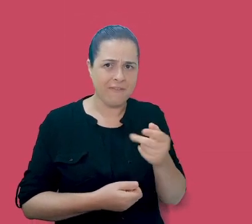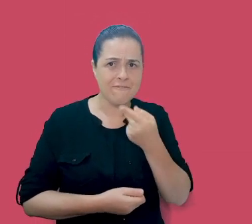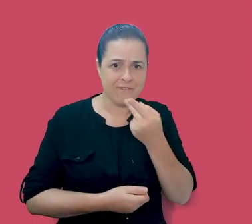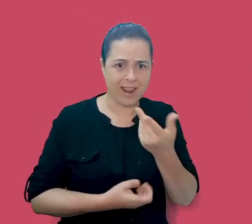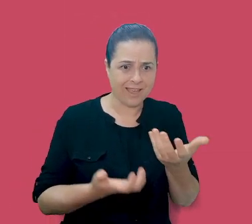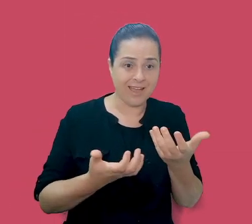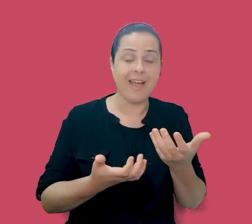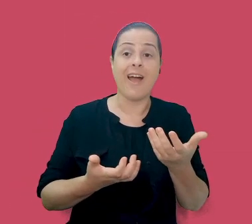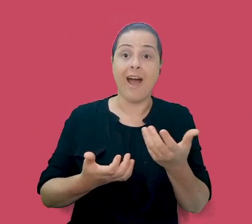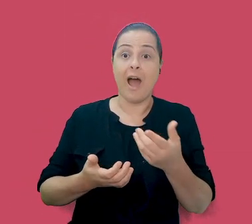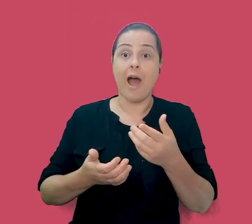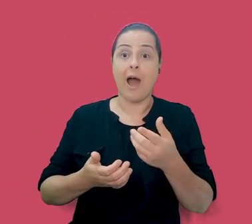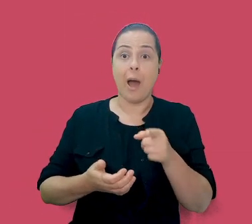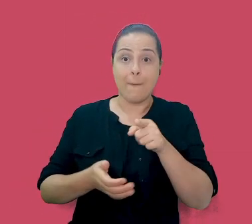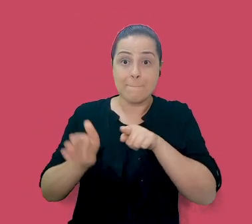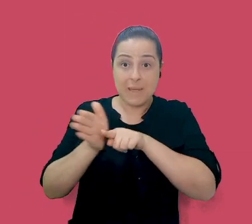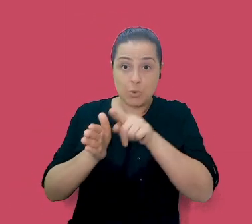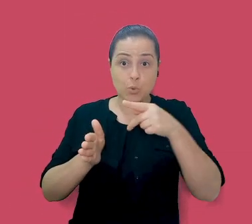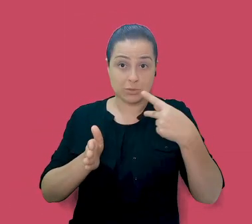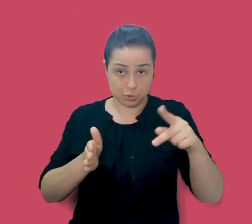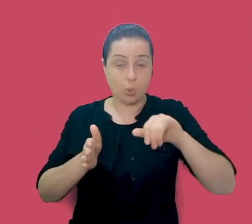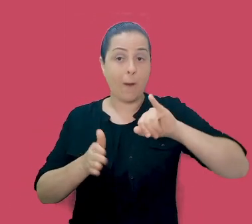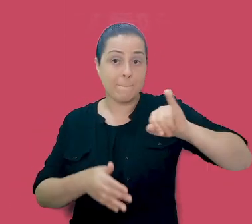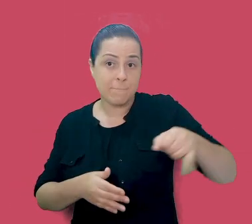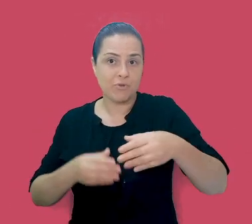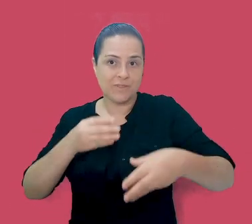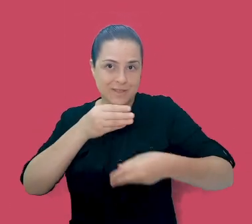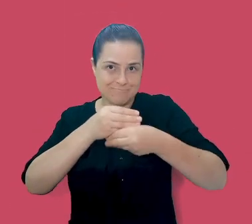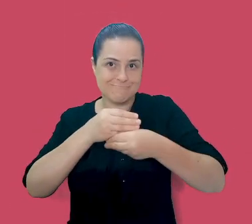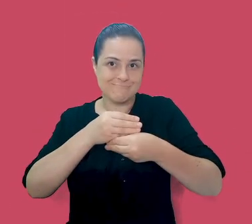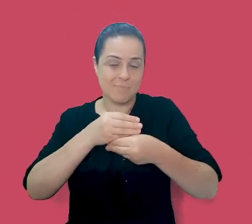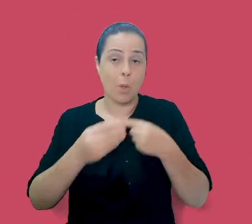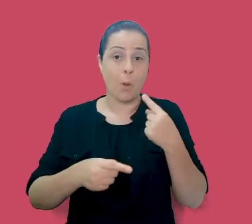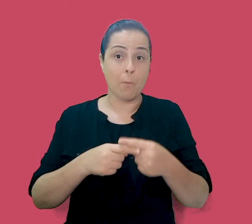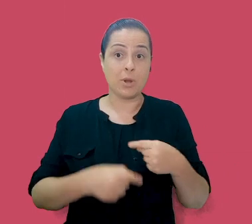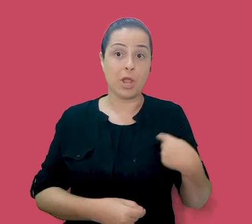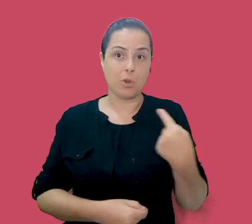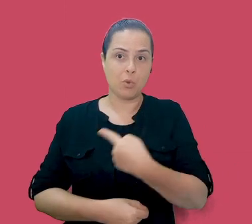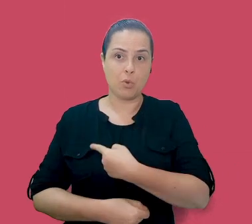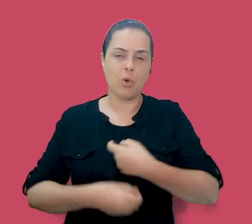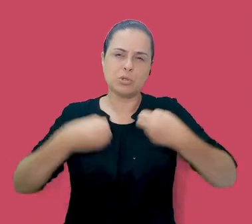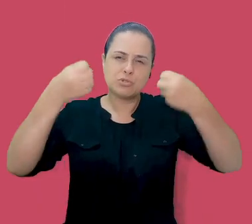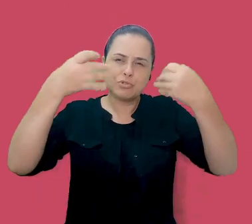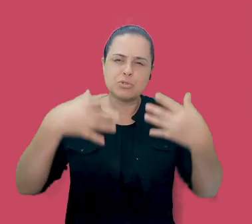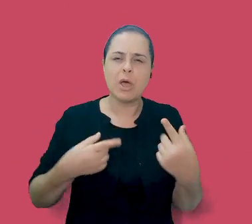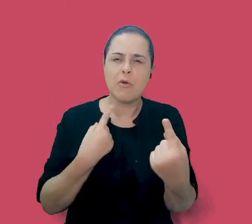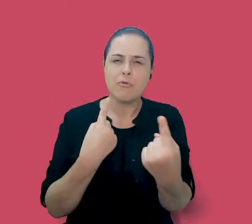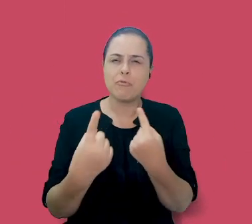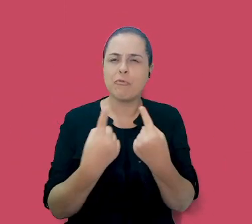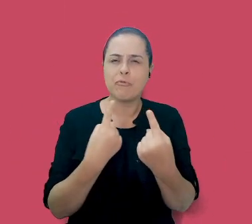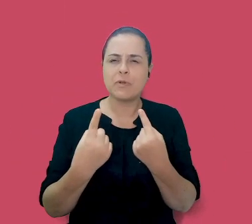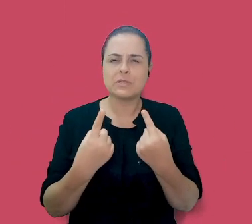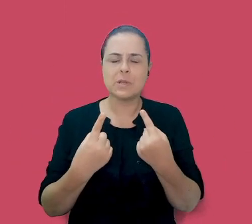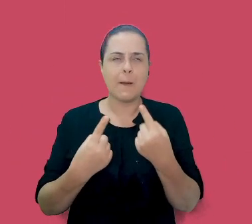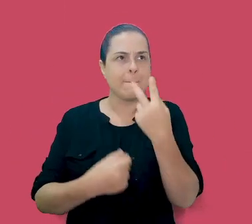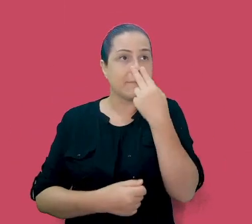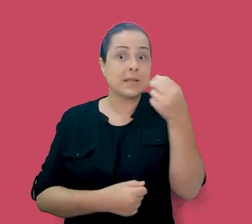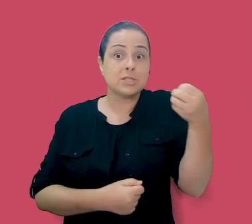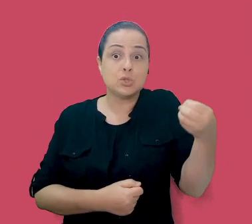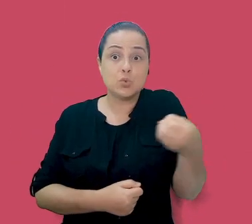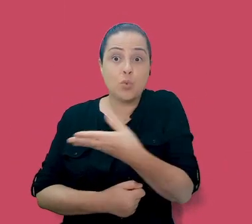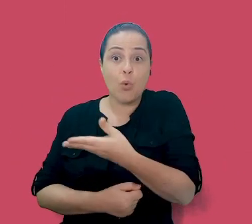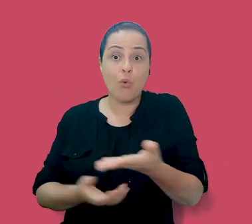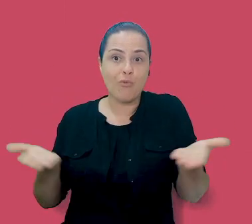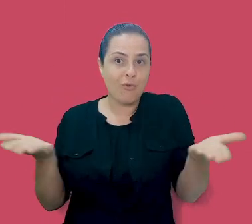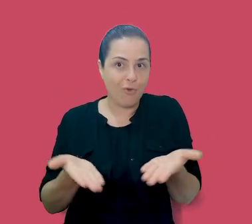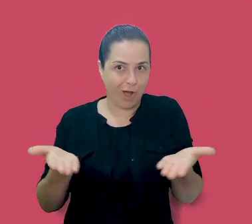tua pergunta, Fer, e talvez trazer um pouco, assim, que a gente está falando de algo, vamos dizer assim, novo agora,